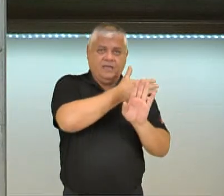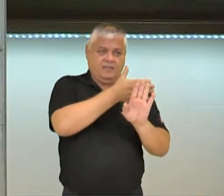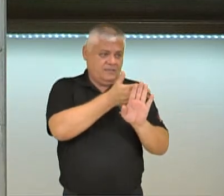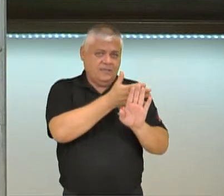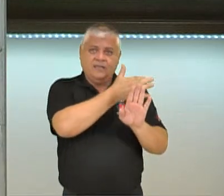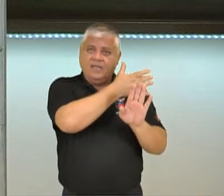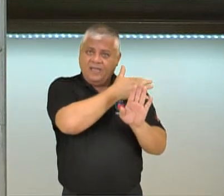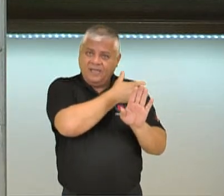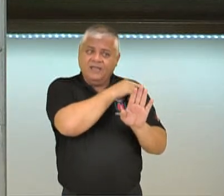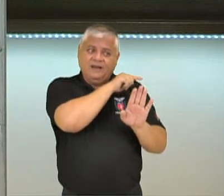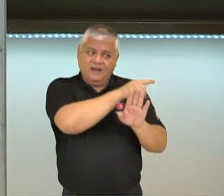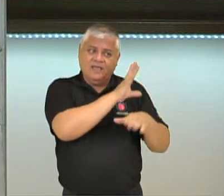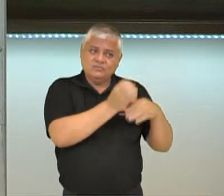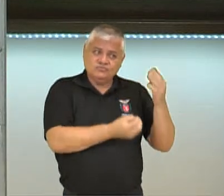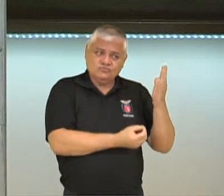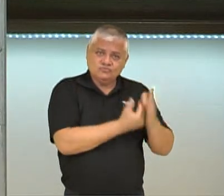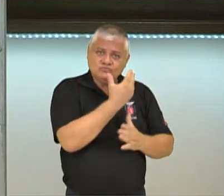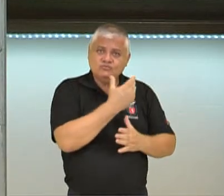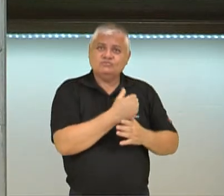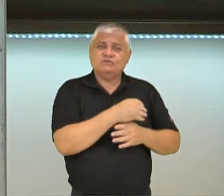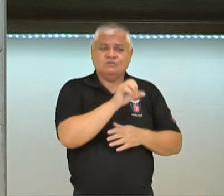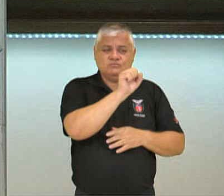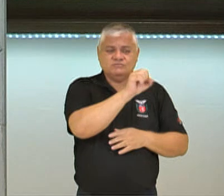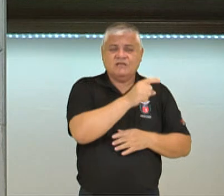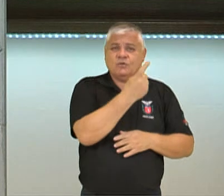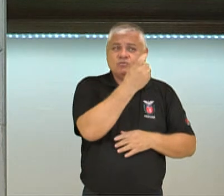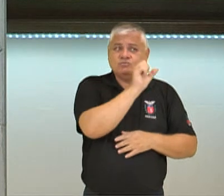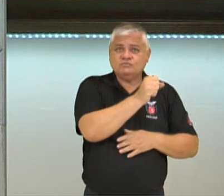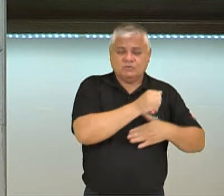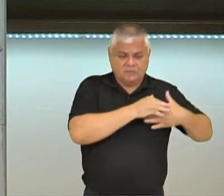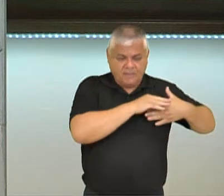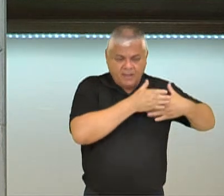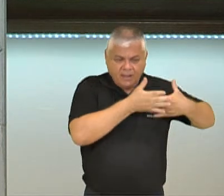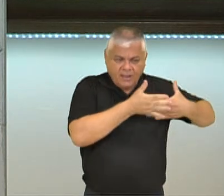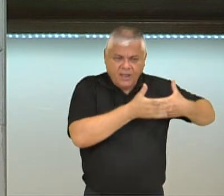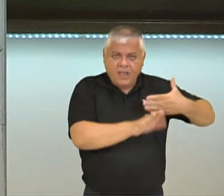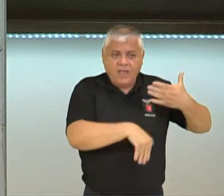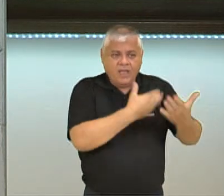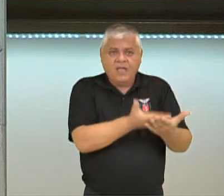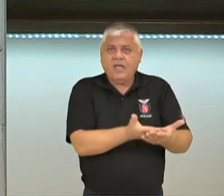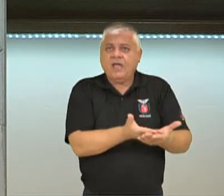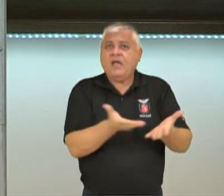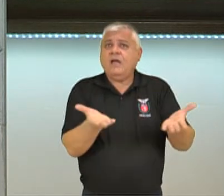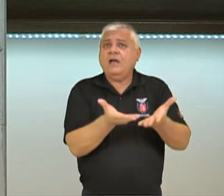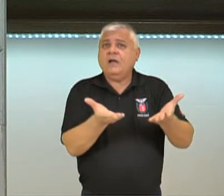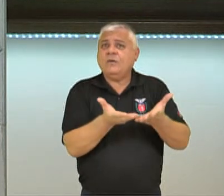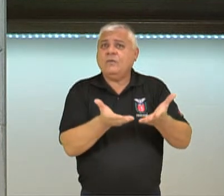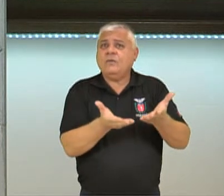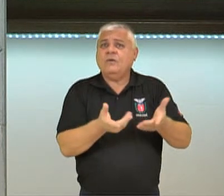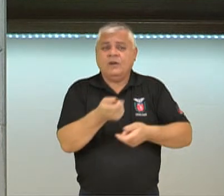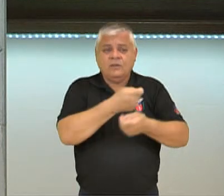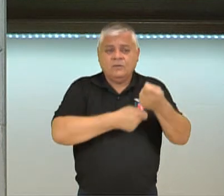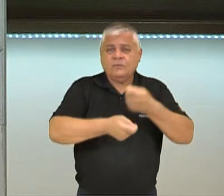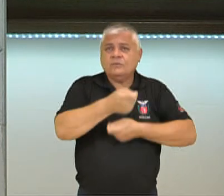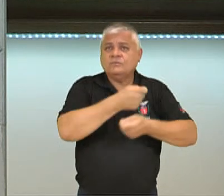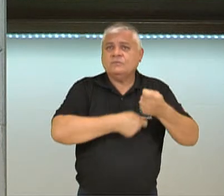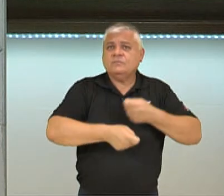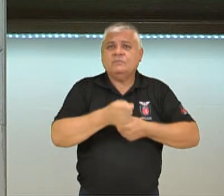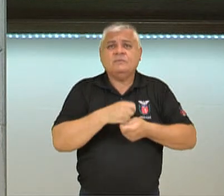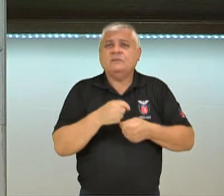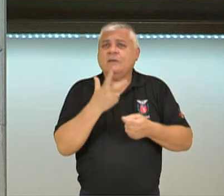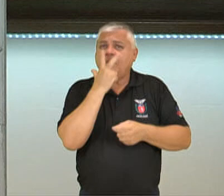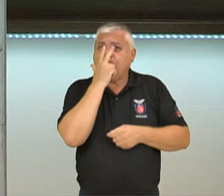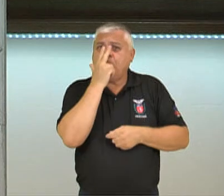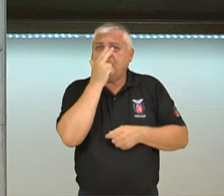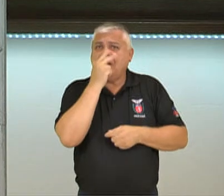vai nascer ali no século XVIII, mas que o nosso mundo atual, a nossa economia atual,